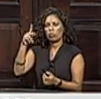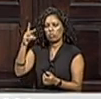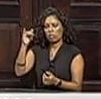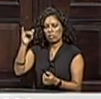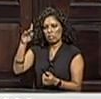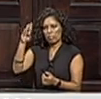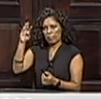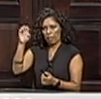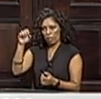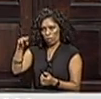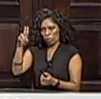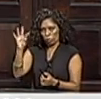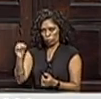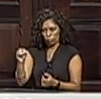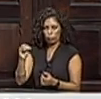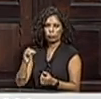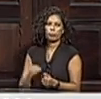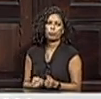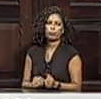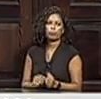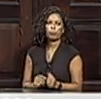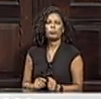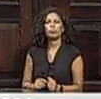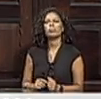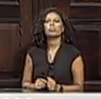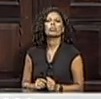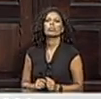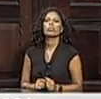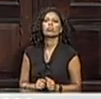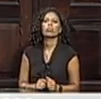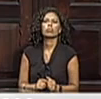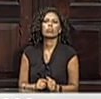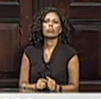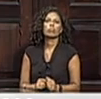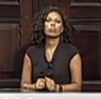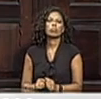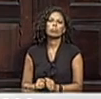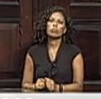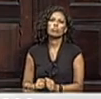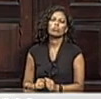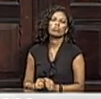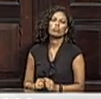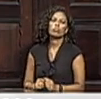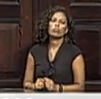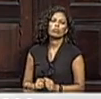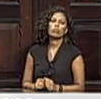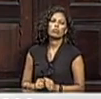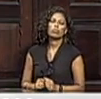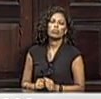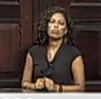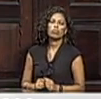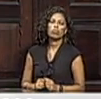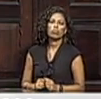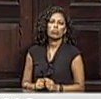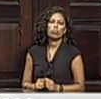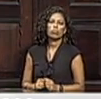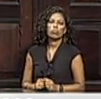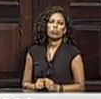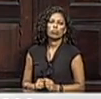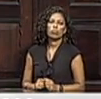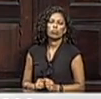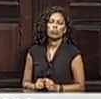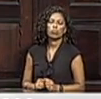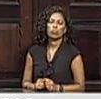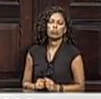ao conjunto da classe, ao conjunto da categoria, um tratamento isonômico. Então é evidente que tem profissionais de